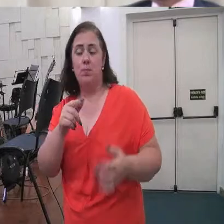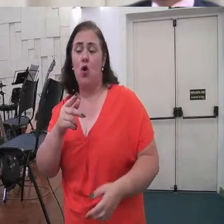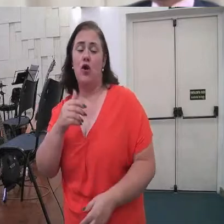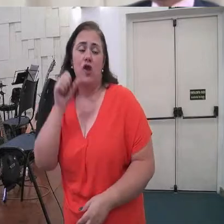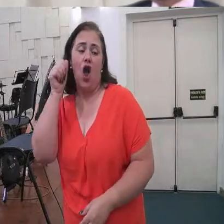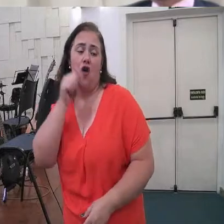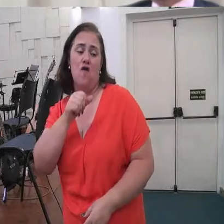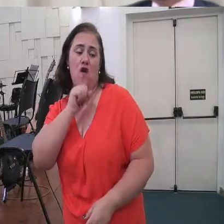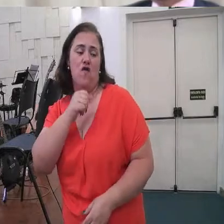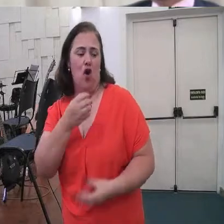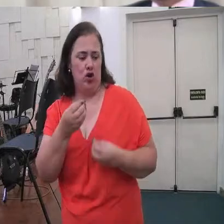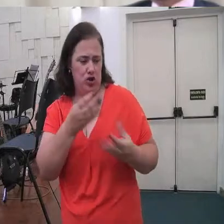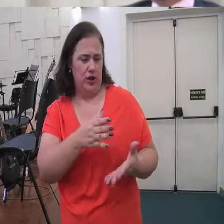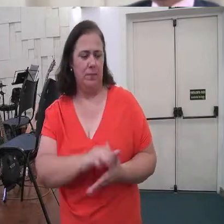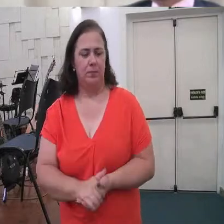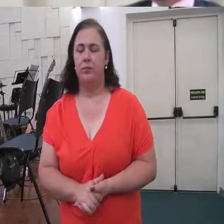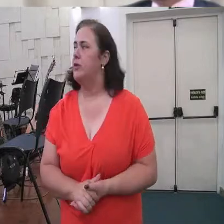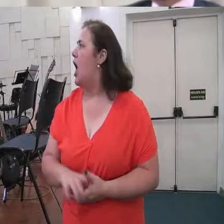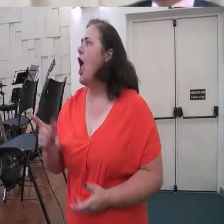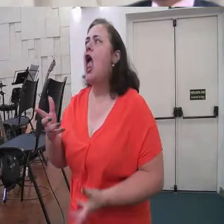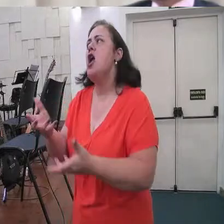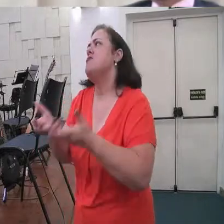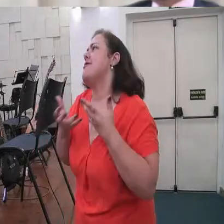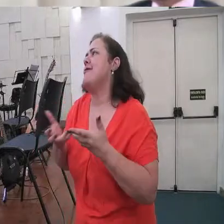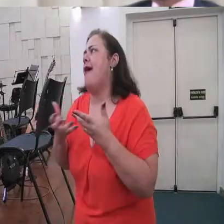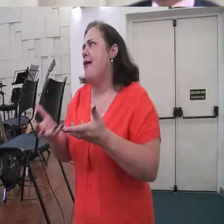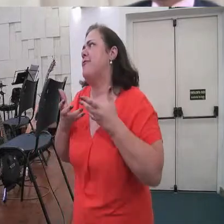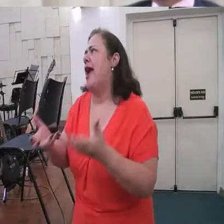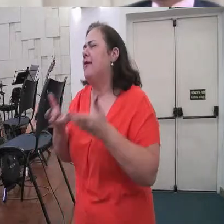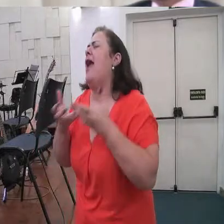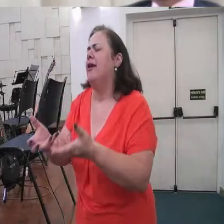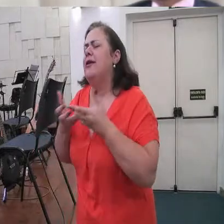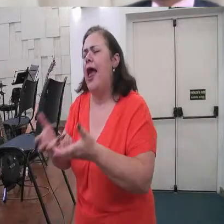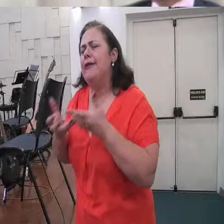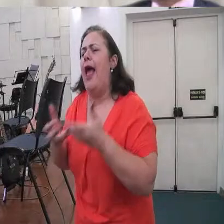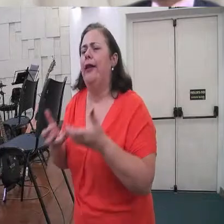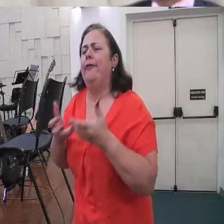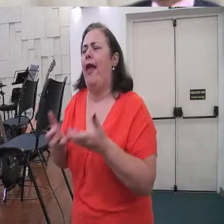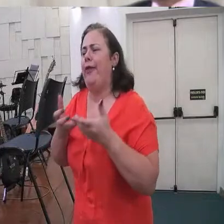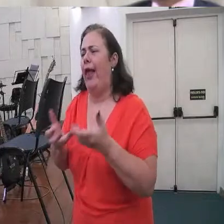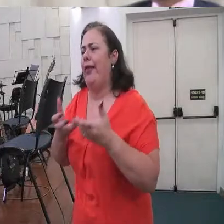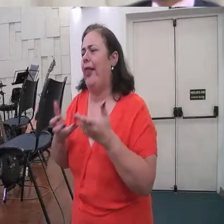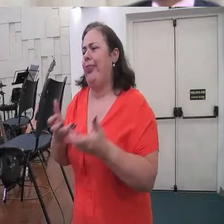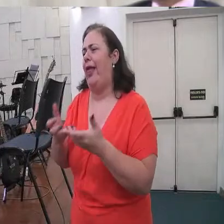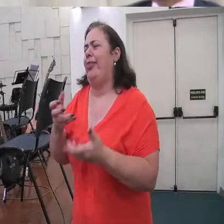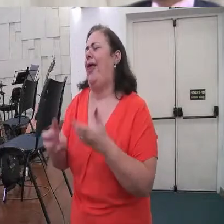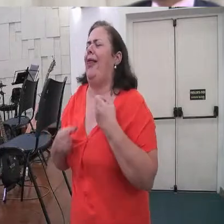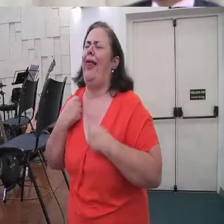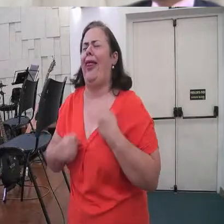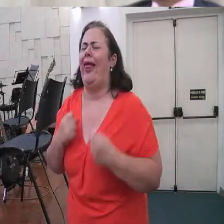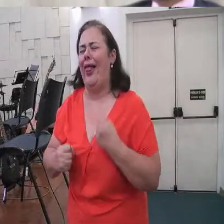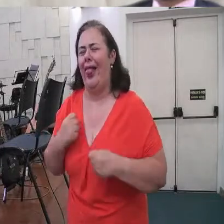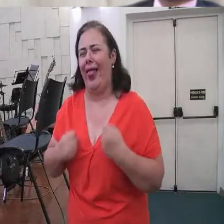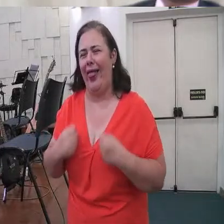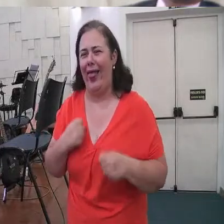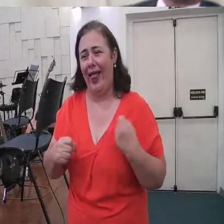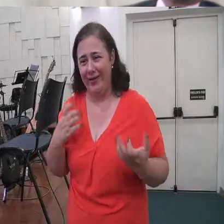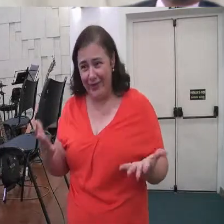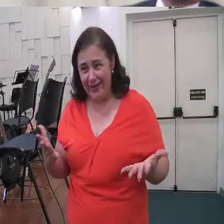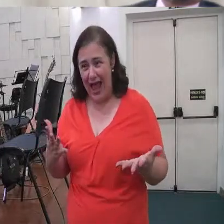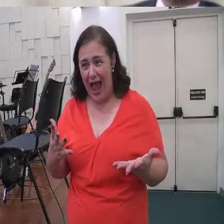Era a incisiva resposta cada vez mais enfática do garotinho. Ele chorou, rolou no